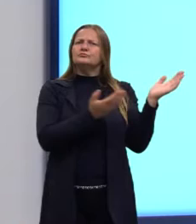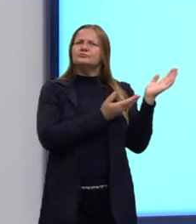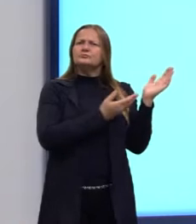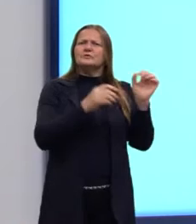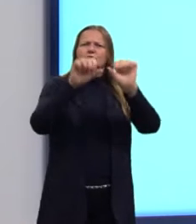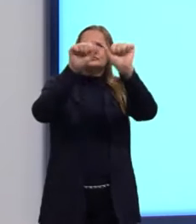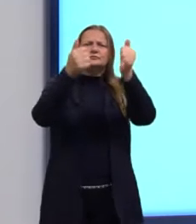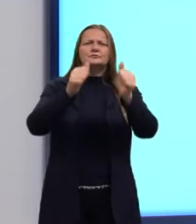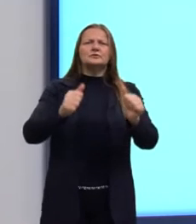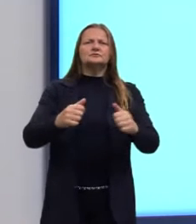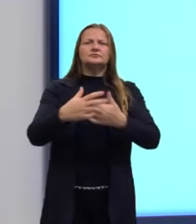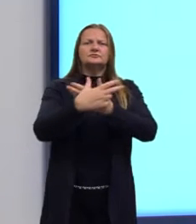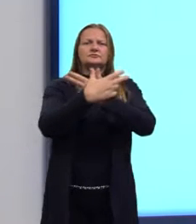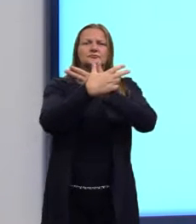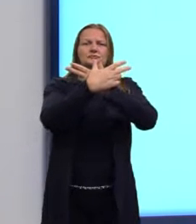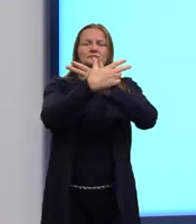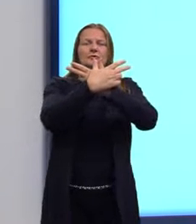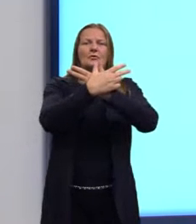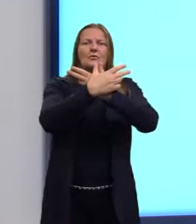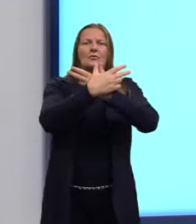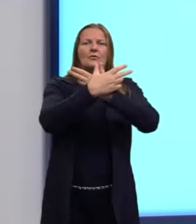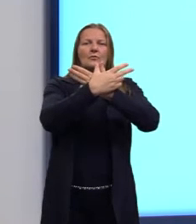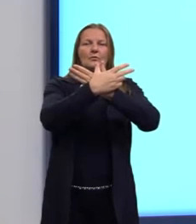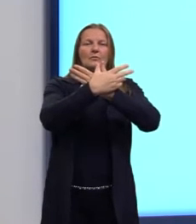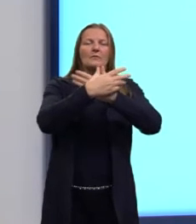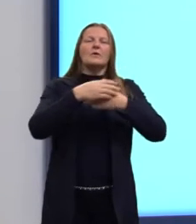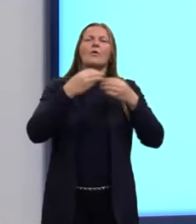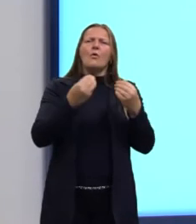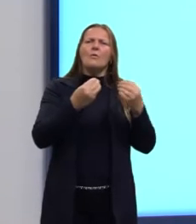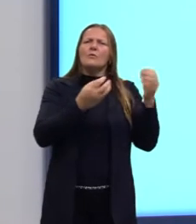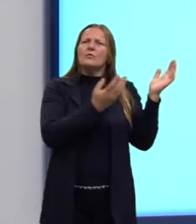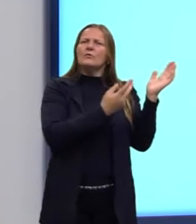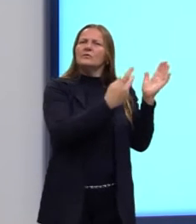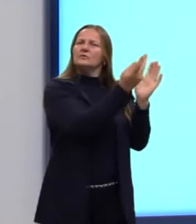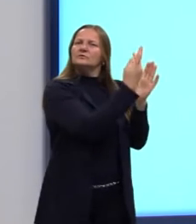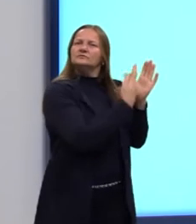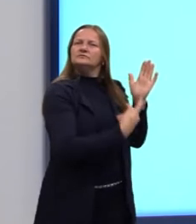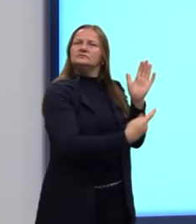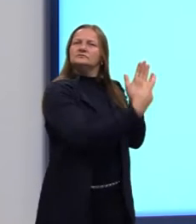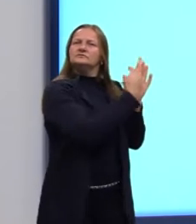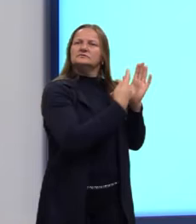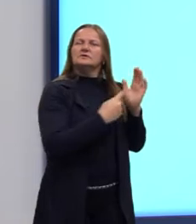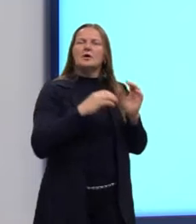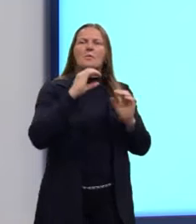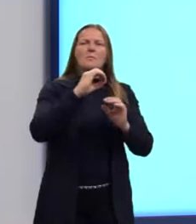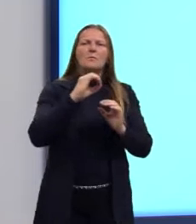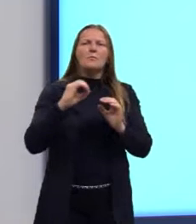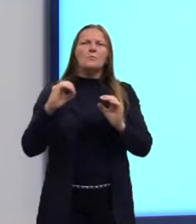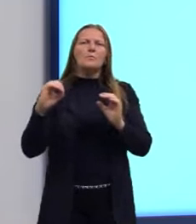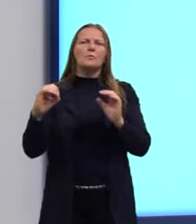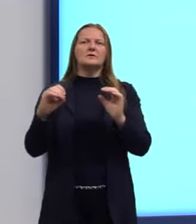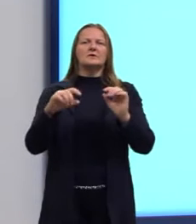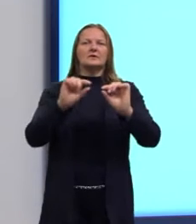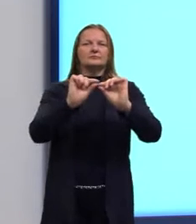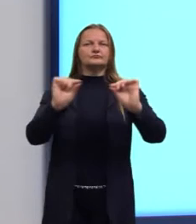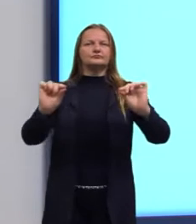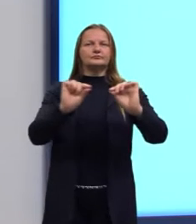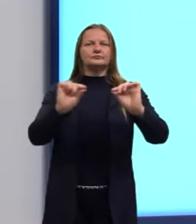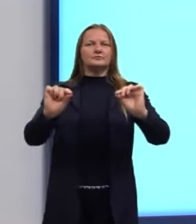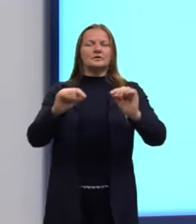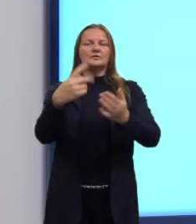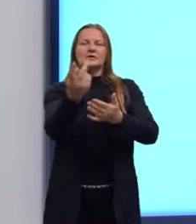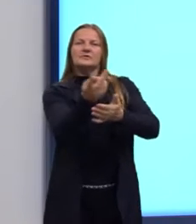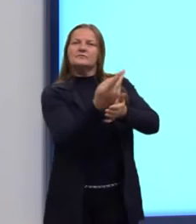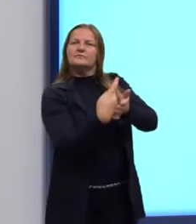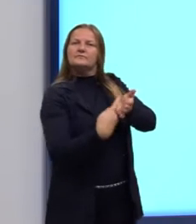escritas né E nós podemos observar então nós temos ali o formato de bolinhas de traços alguns desenhos né